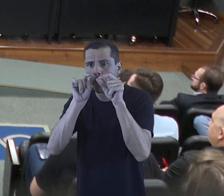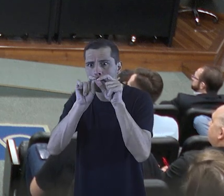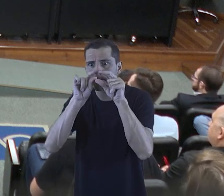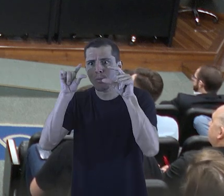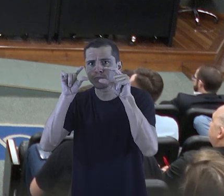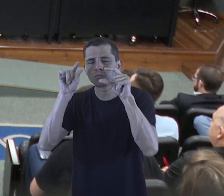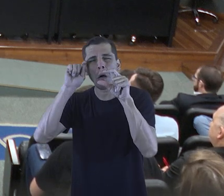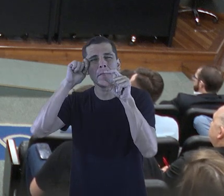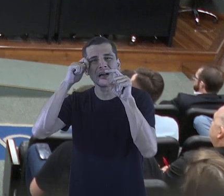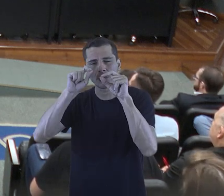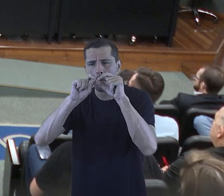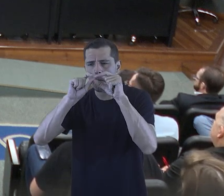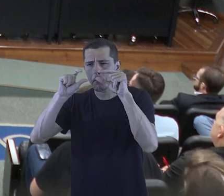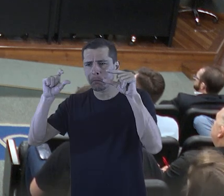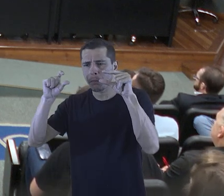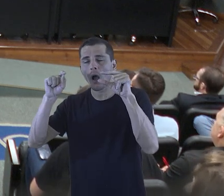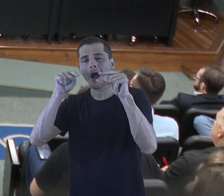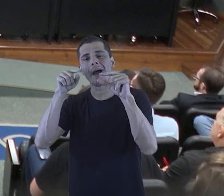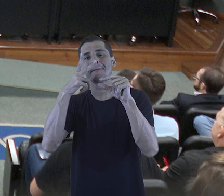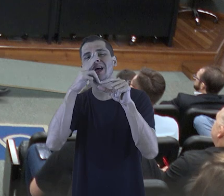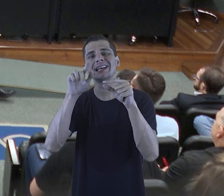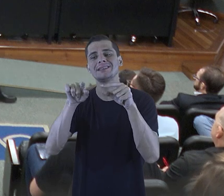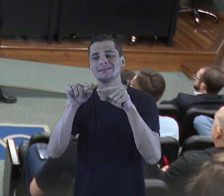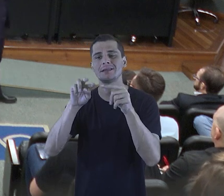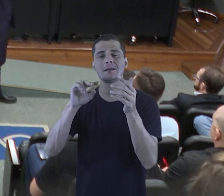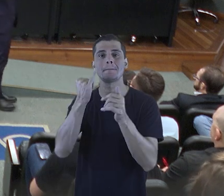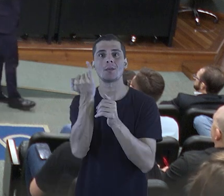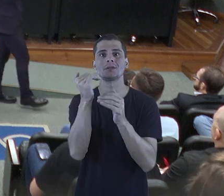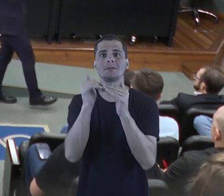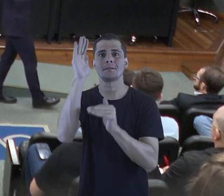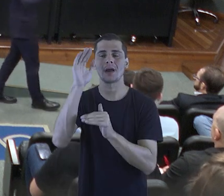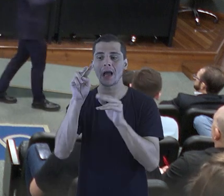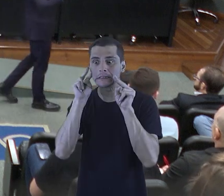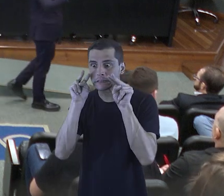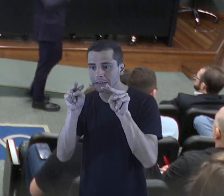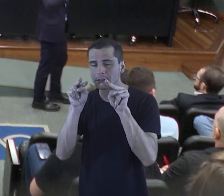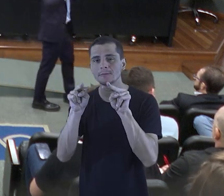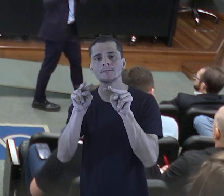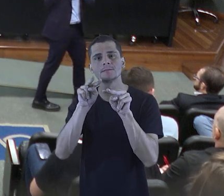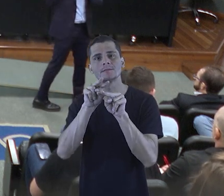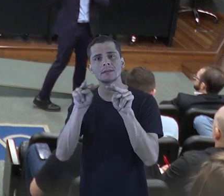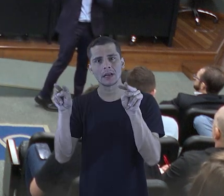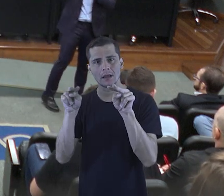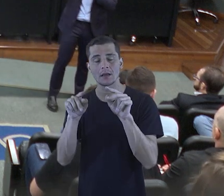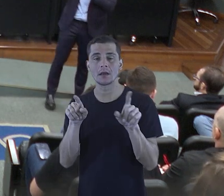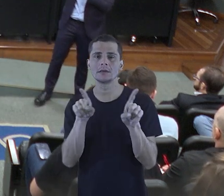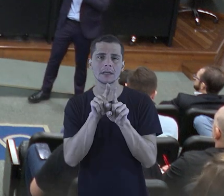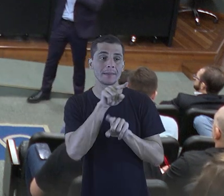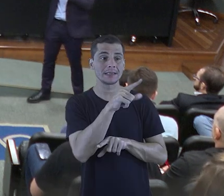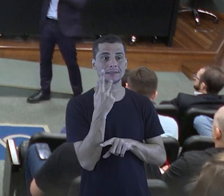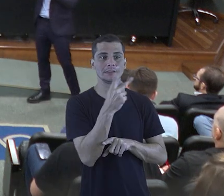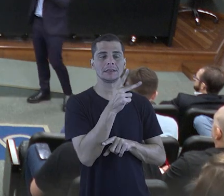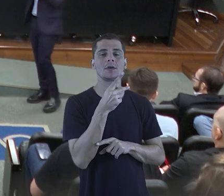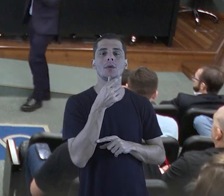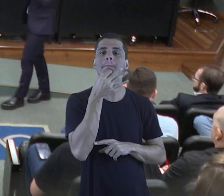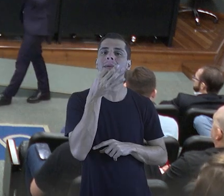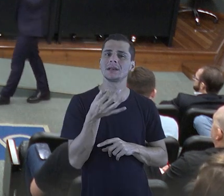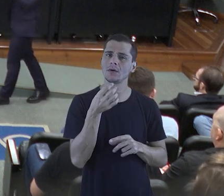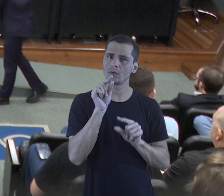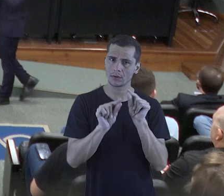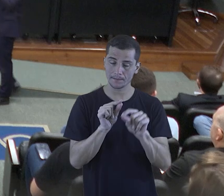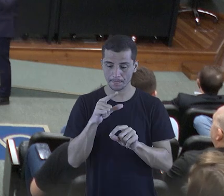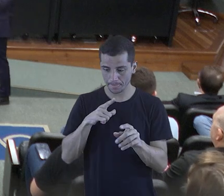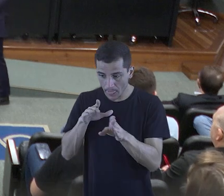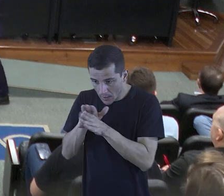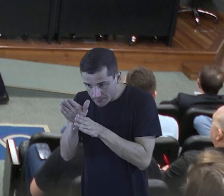Eu tenho uma opinião ainda um pouco mais drástica sobre isso. Porque eu oriento meus clientes que nos dados sensíveis o consentimento